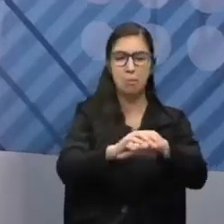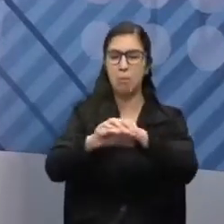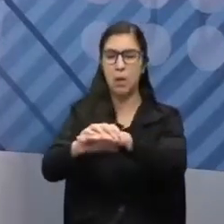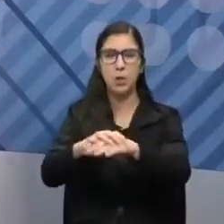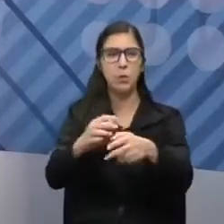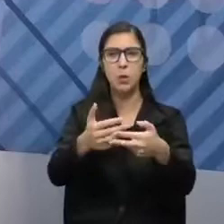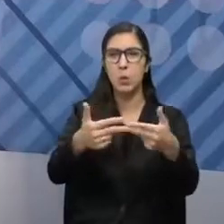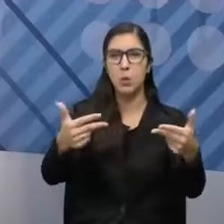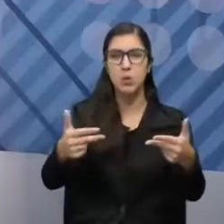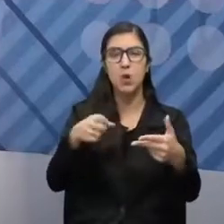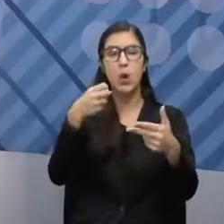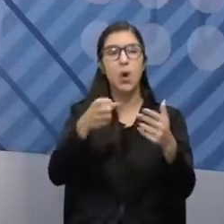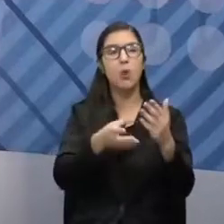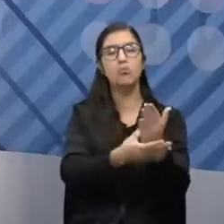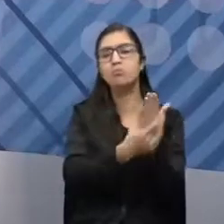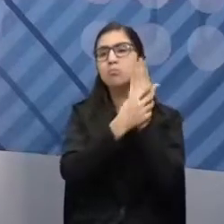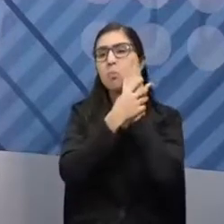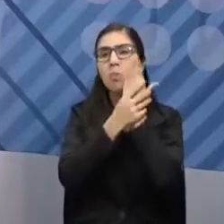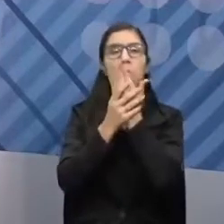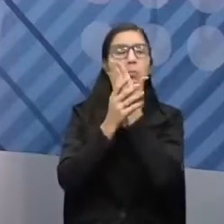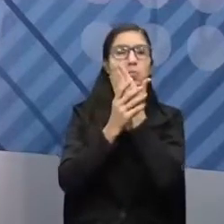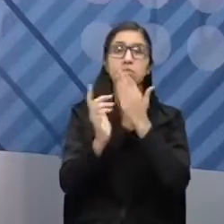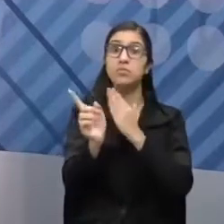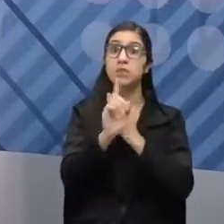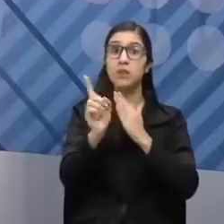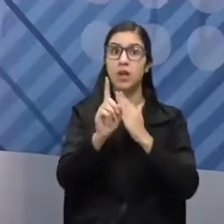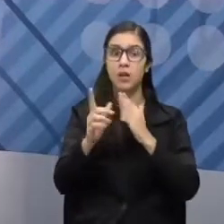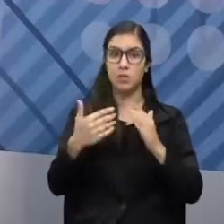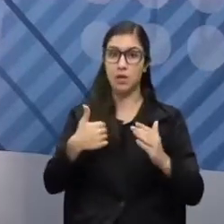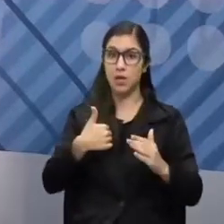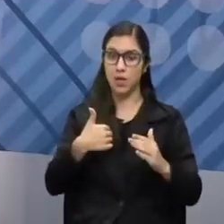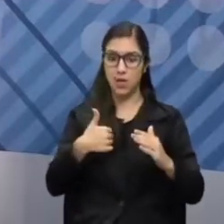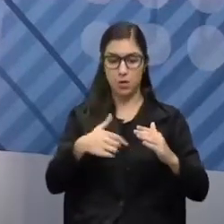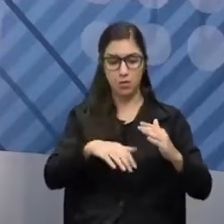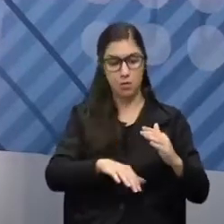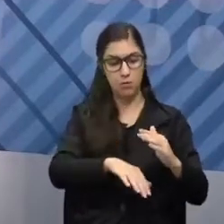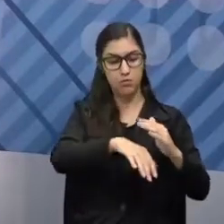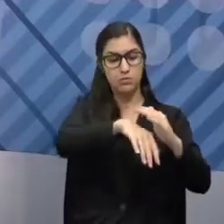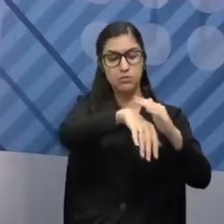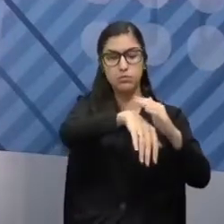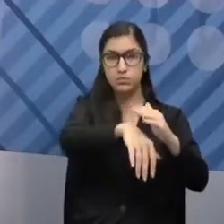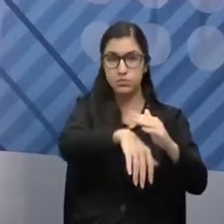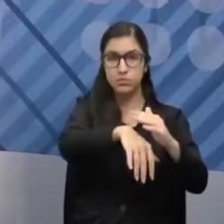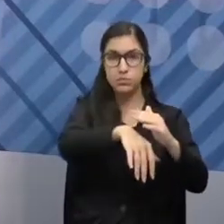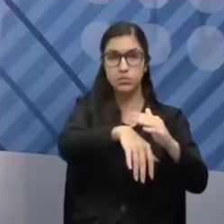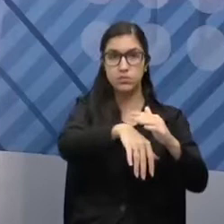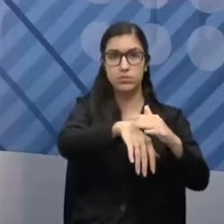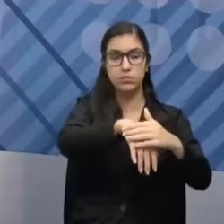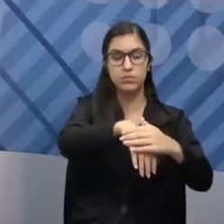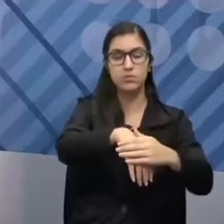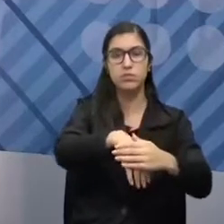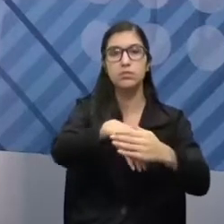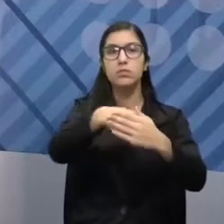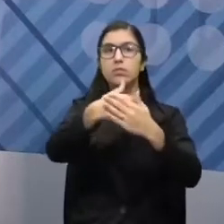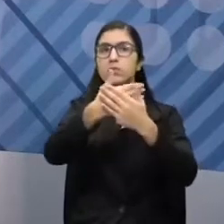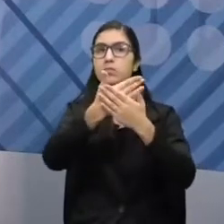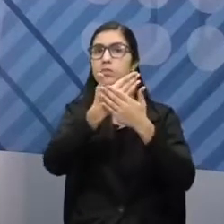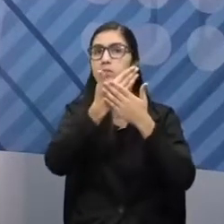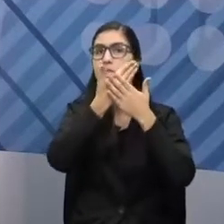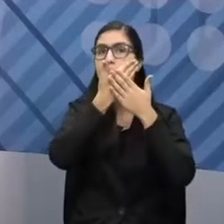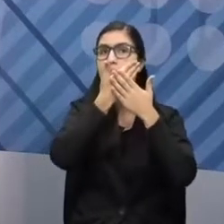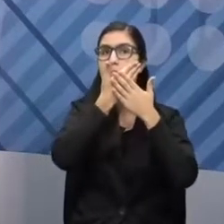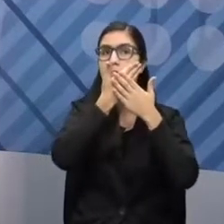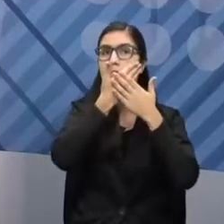bola ou no rosto de uma pessoa, e sim levar a minha mão de mediadora no rosto de uma pessoa